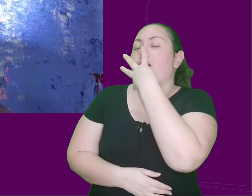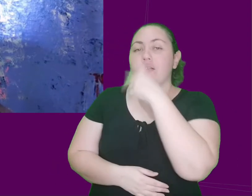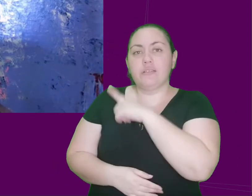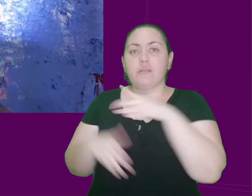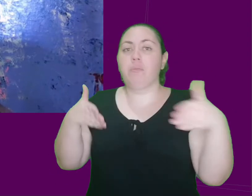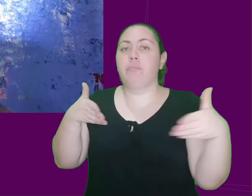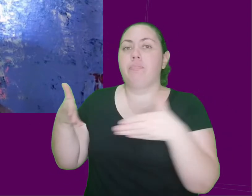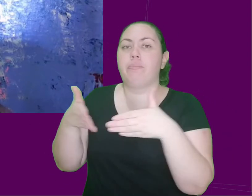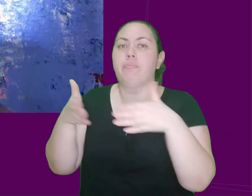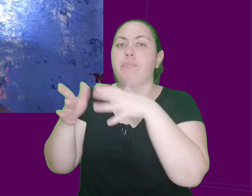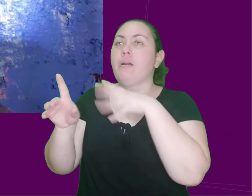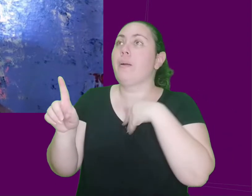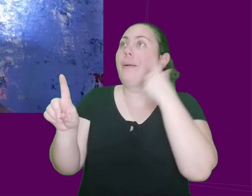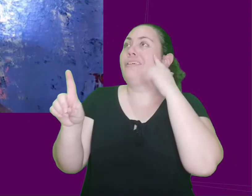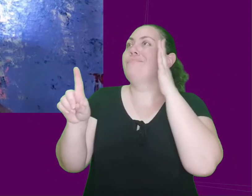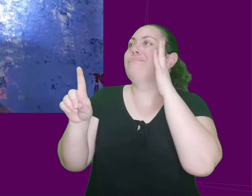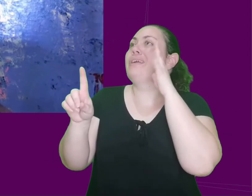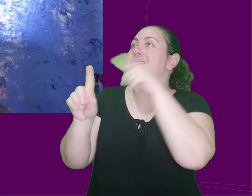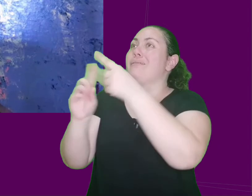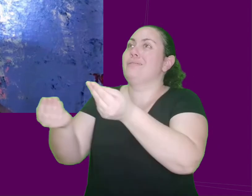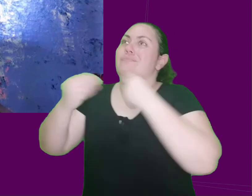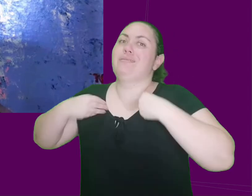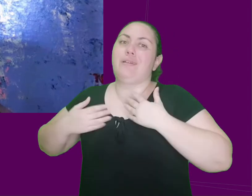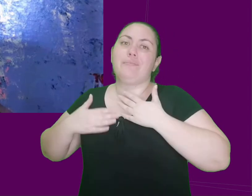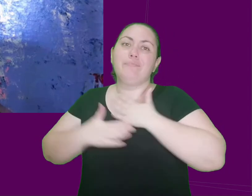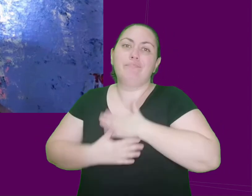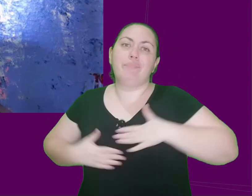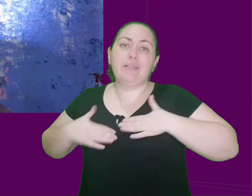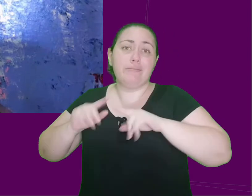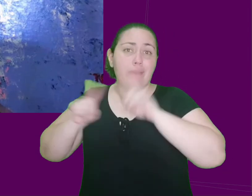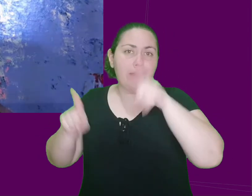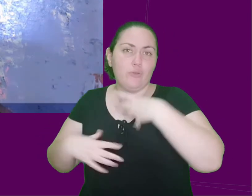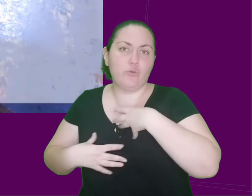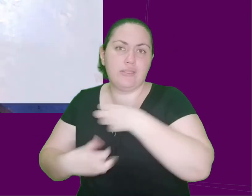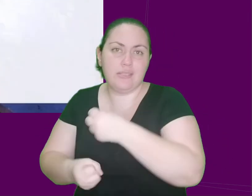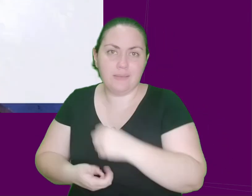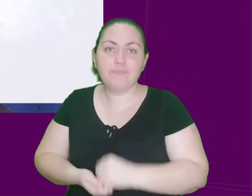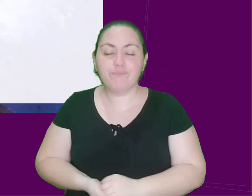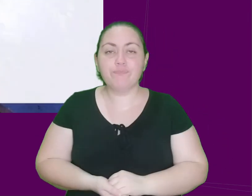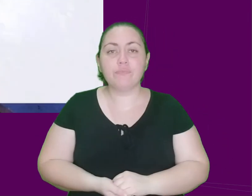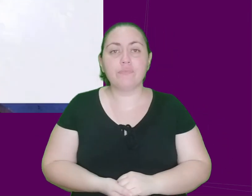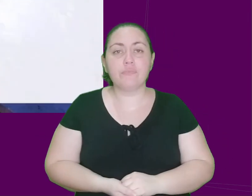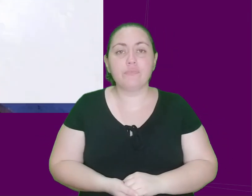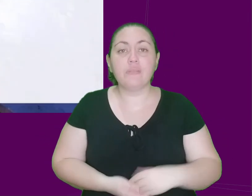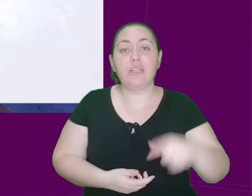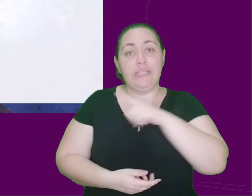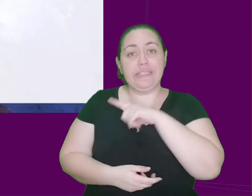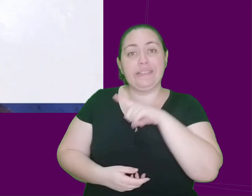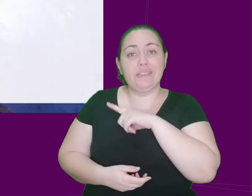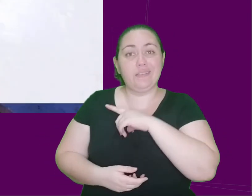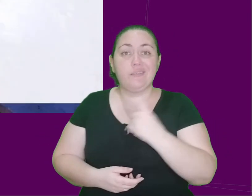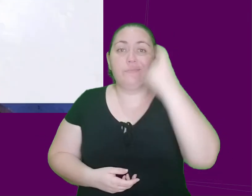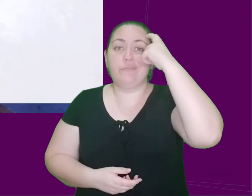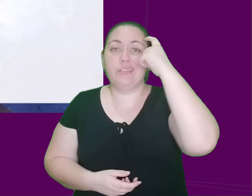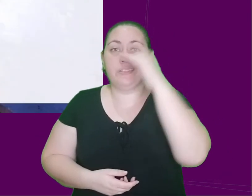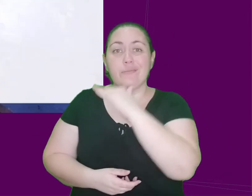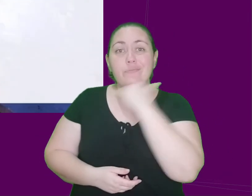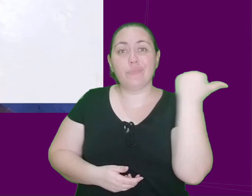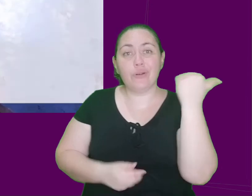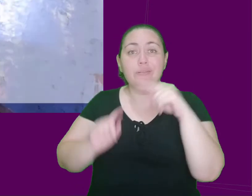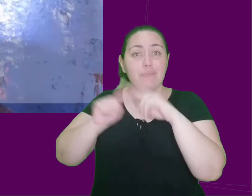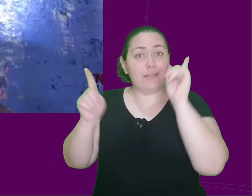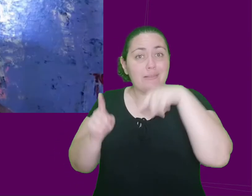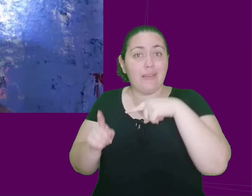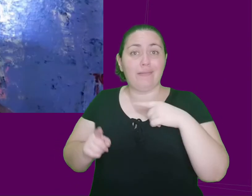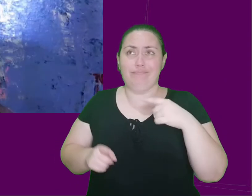sua ilusória espuma de prazeres e vantagens. Eles roçam a morte em um saudável perigo de